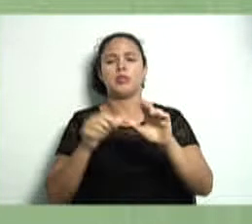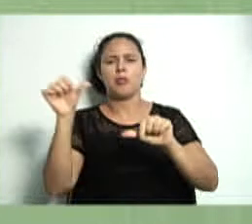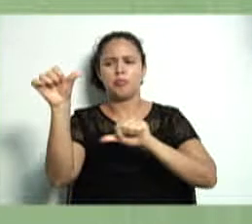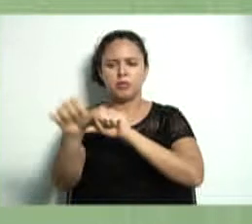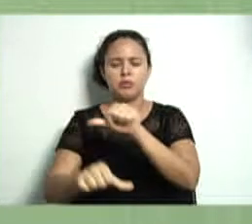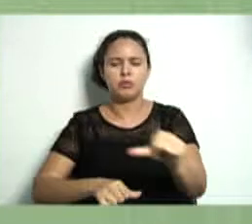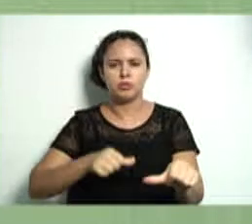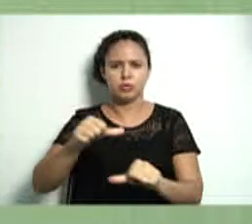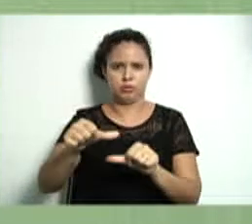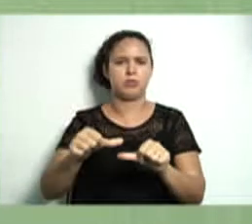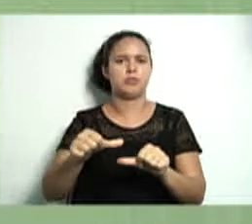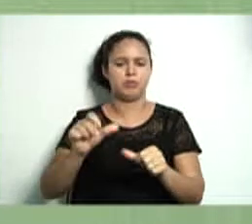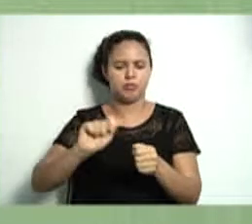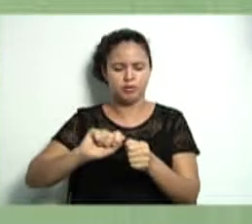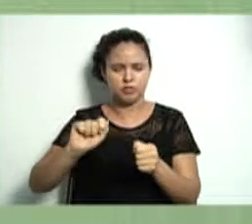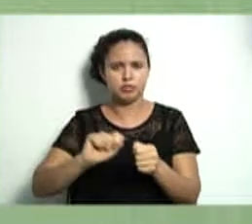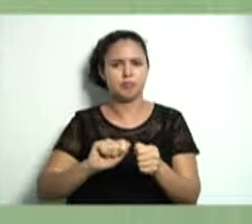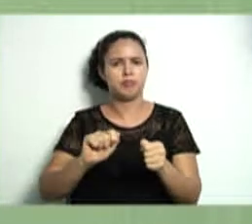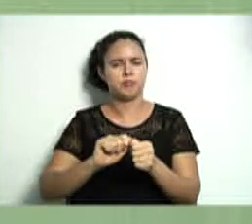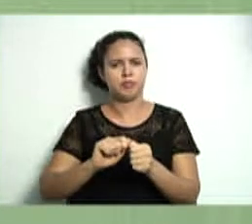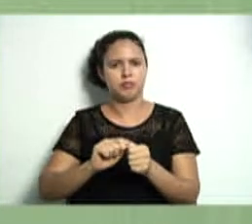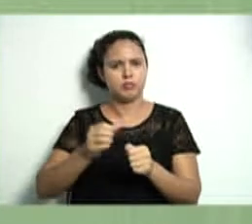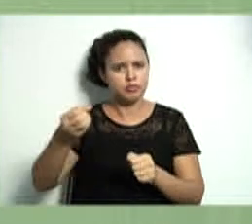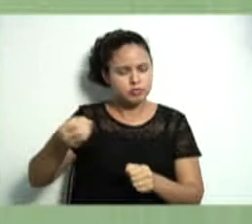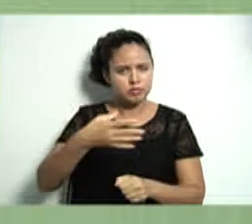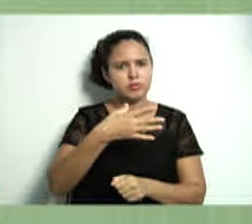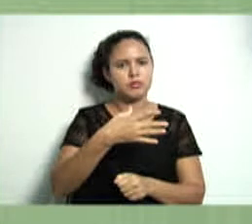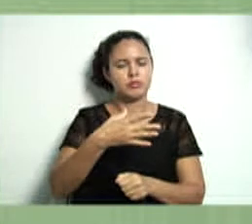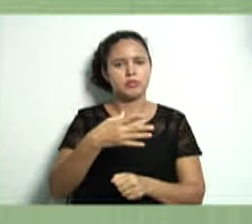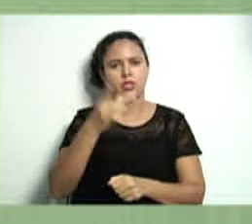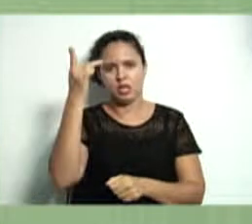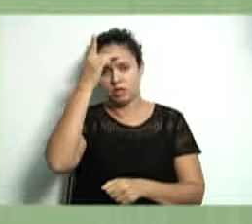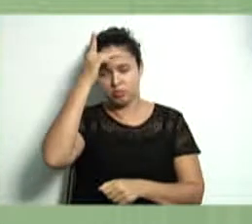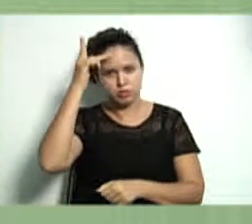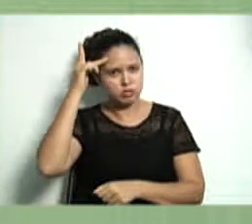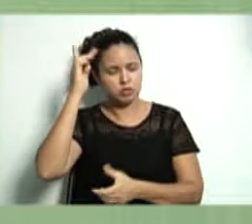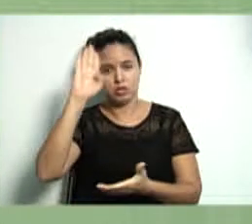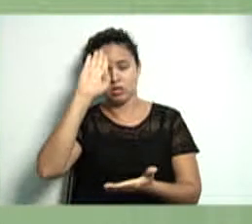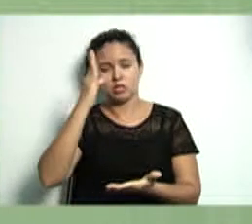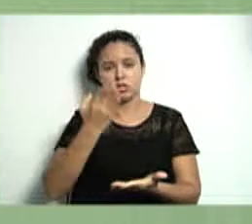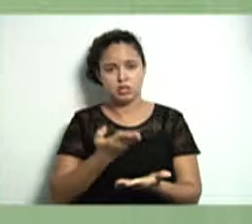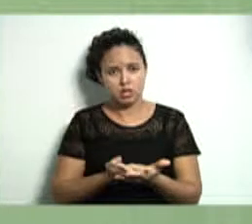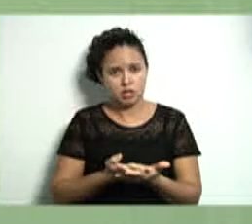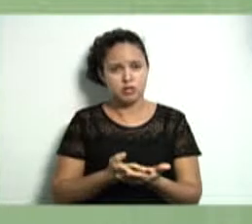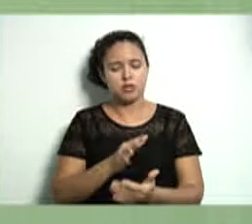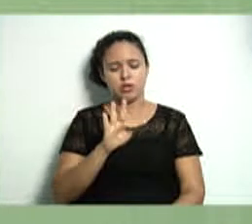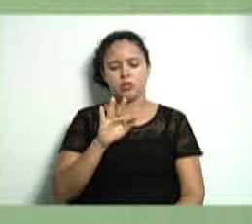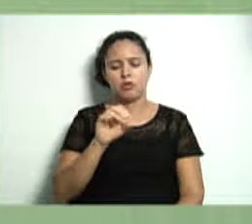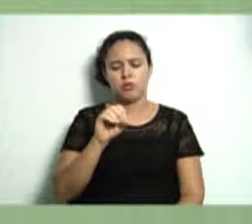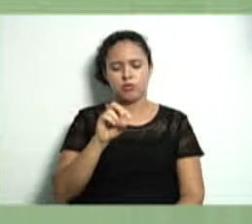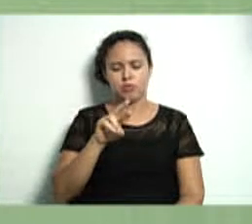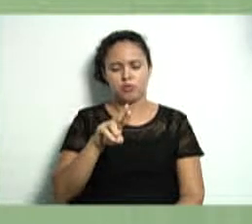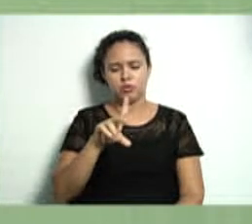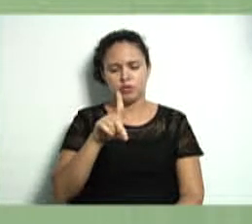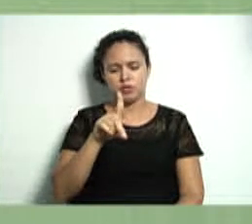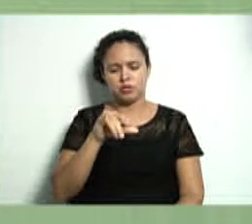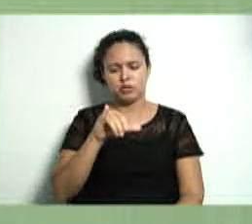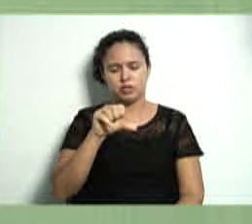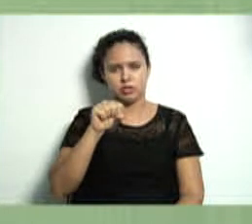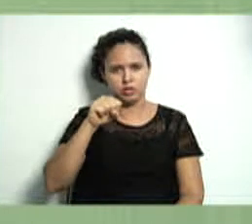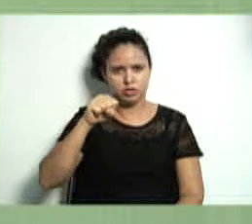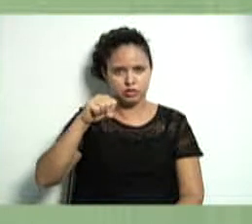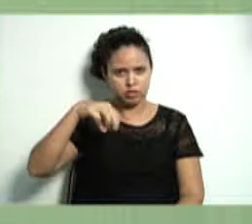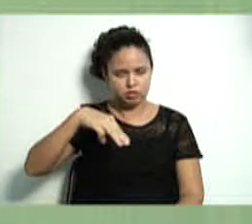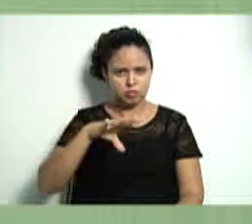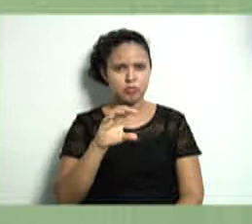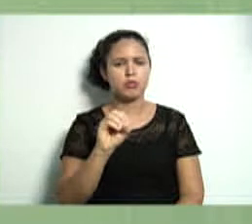na produção dos bens. E as pessoas chegaram a acreditar que o Fordismo era a melhor e mais adequada forma de